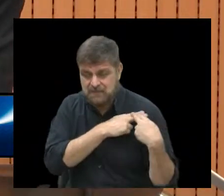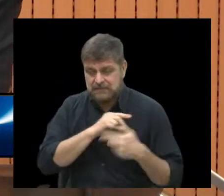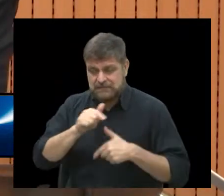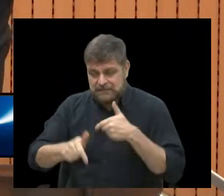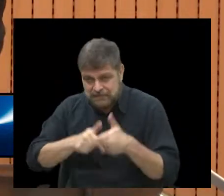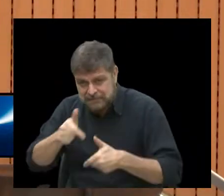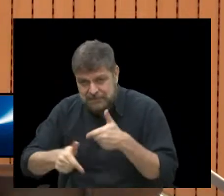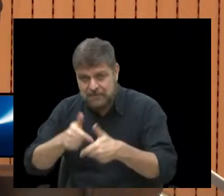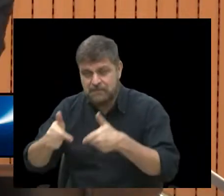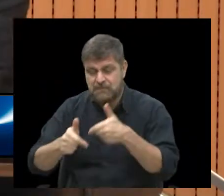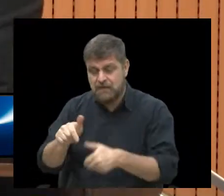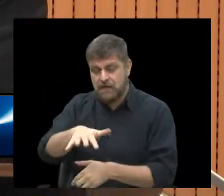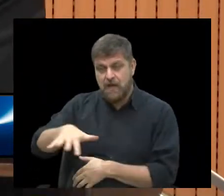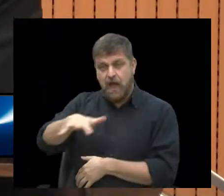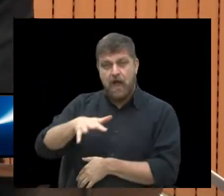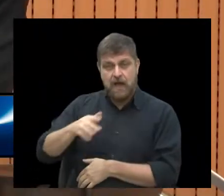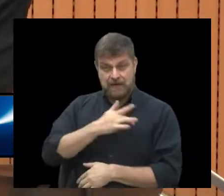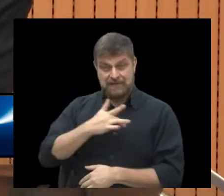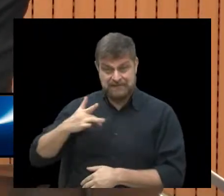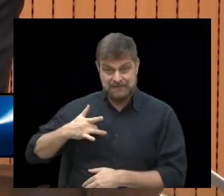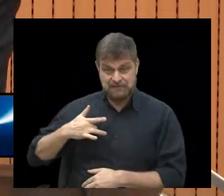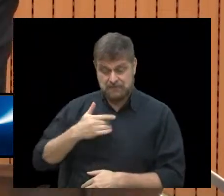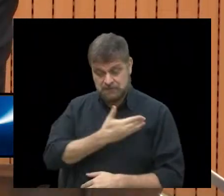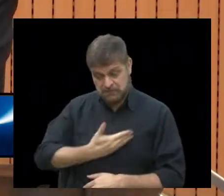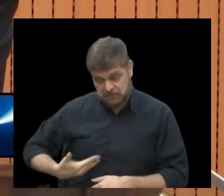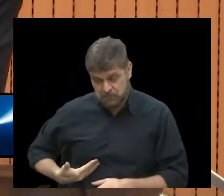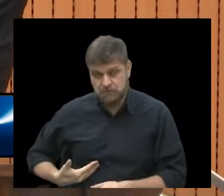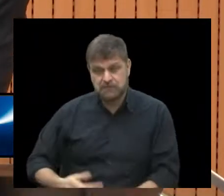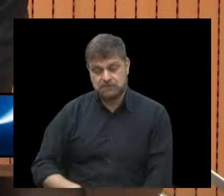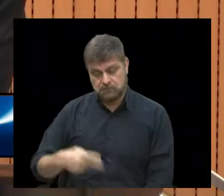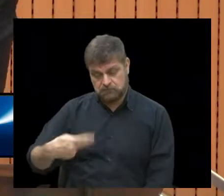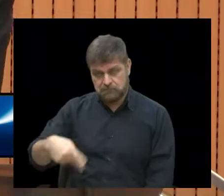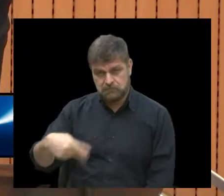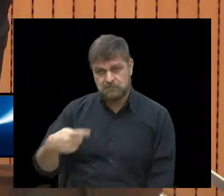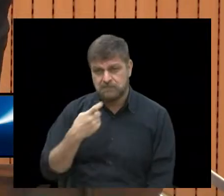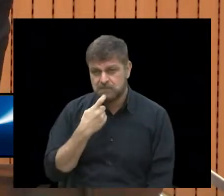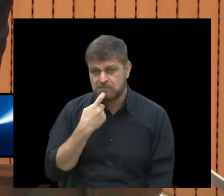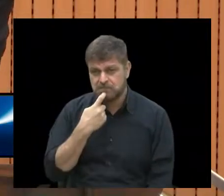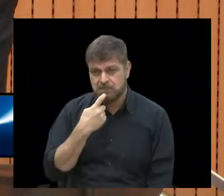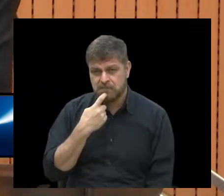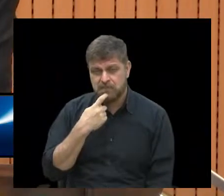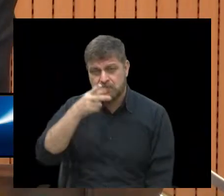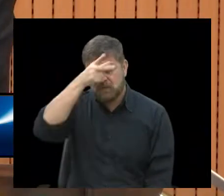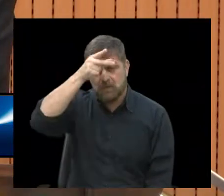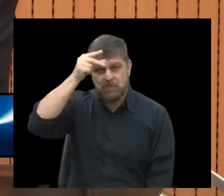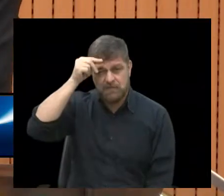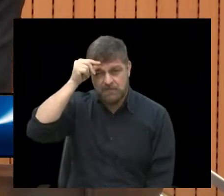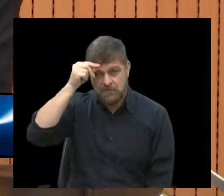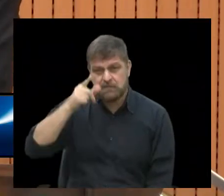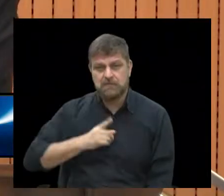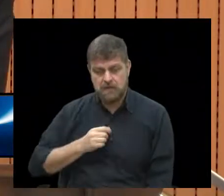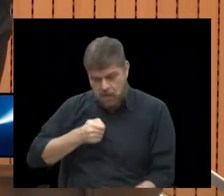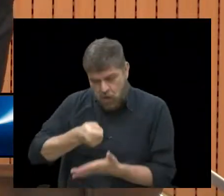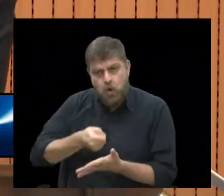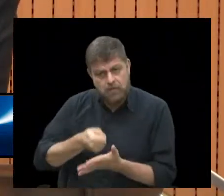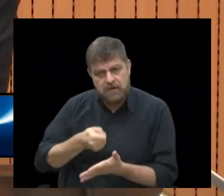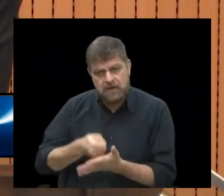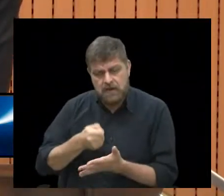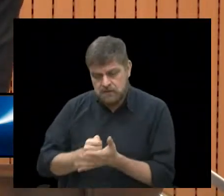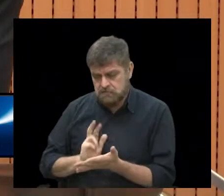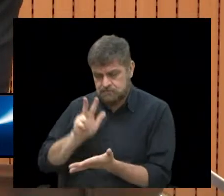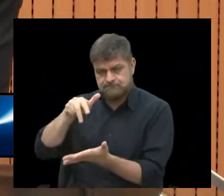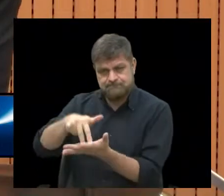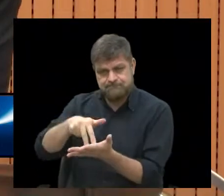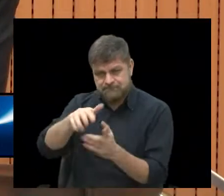que constroem a política pública de saúde na cidade de Campinas, né? E o prefeito não está só no seu direito, ele está na sua obrigação de se